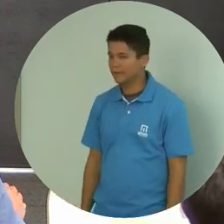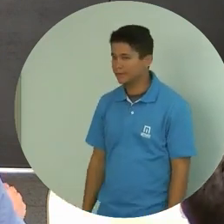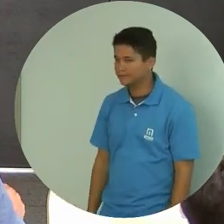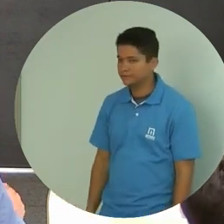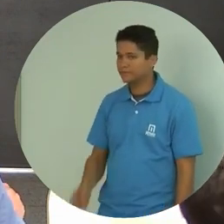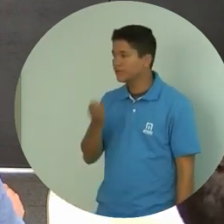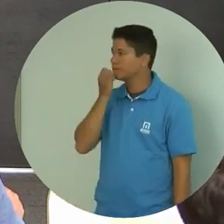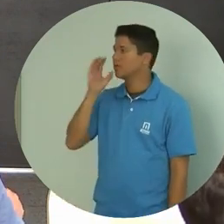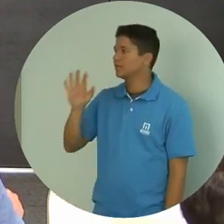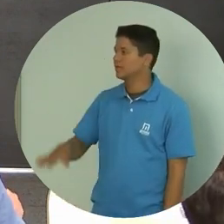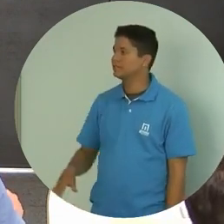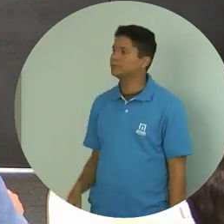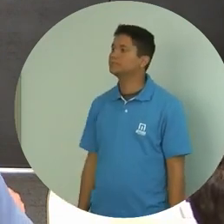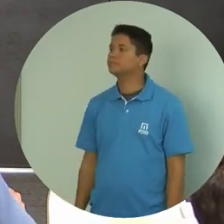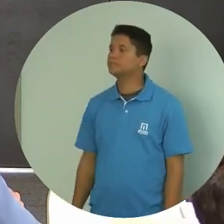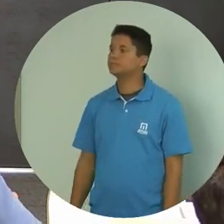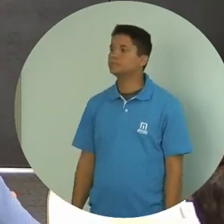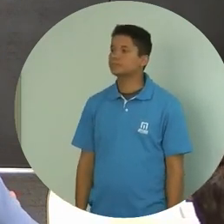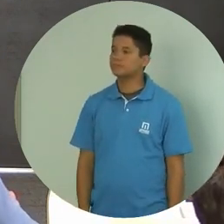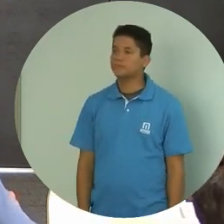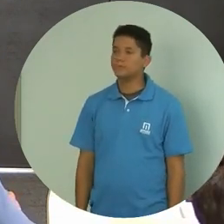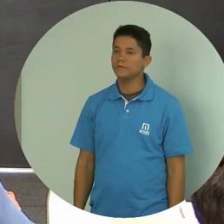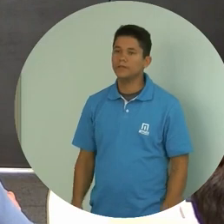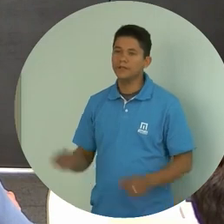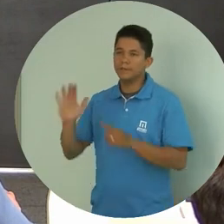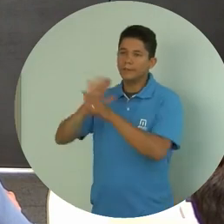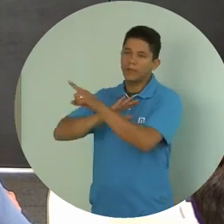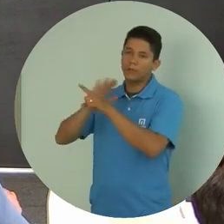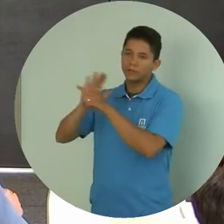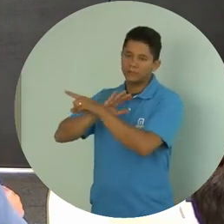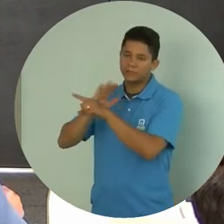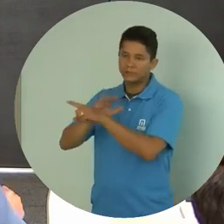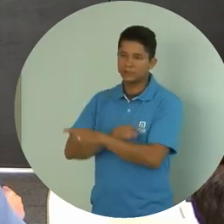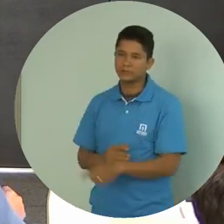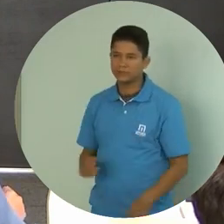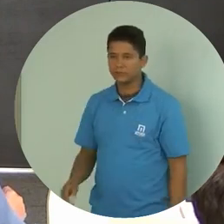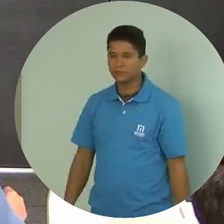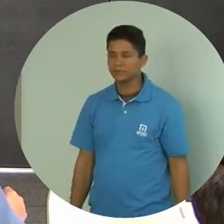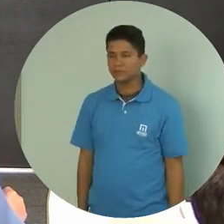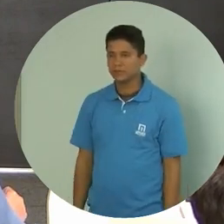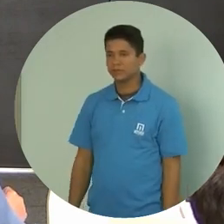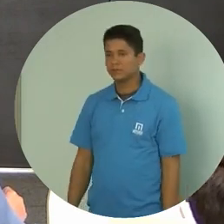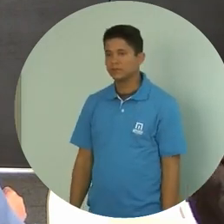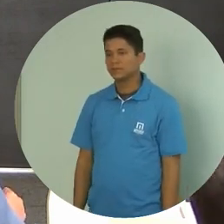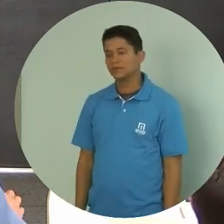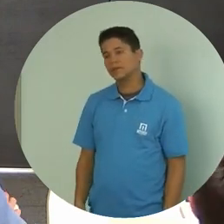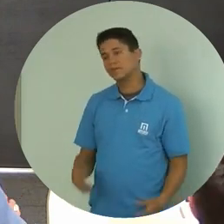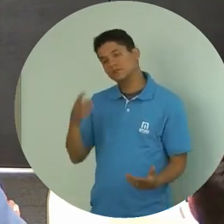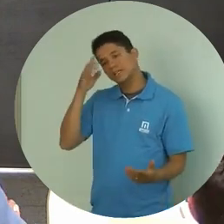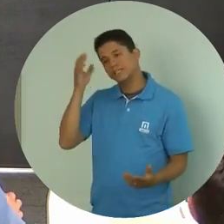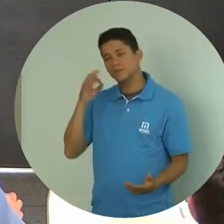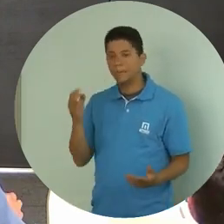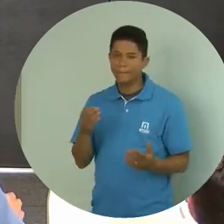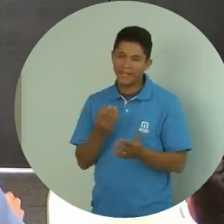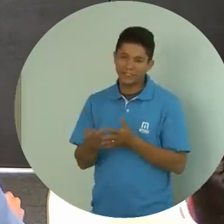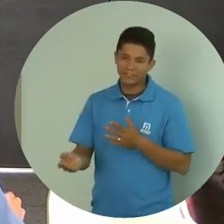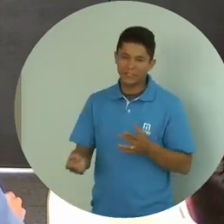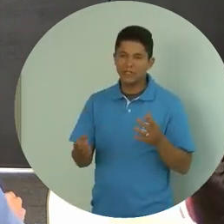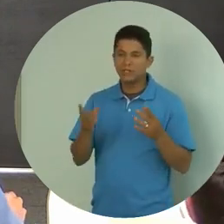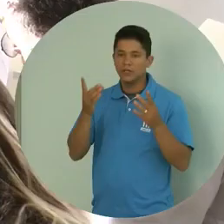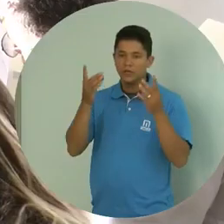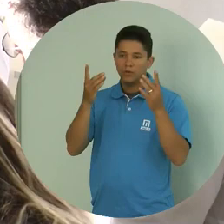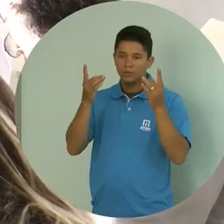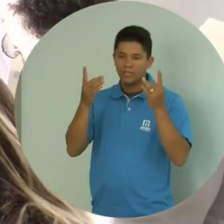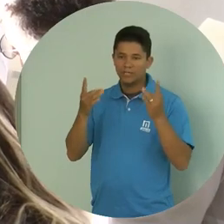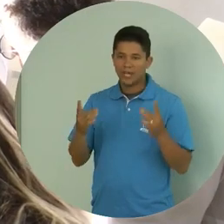Boa tarde. Aqui. Tem algumas perguntas. Desculpa se eu perdi algum detalhe técnico na hora da apresentação, mas o concreto